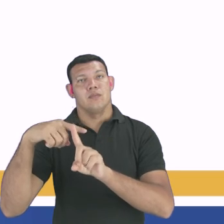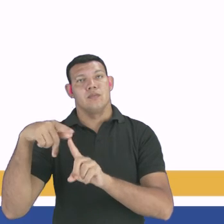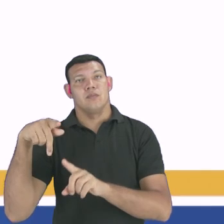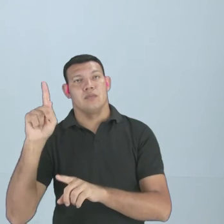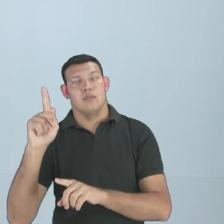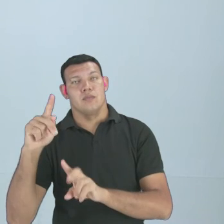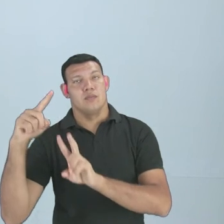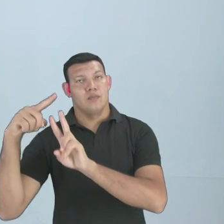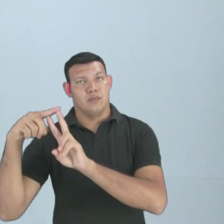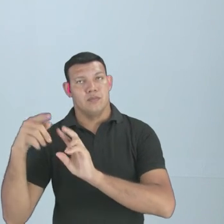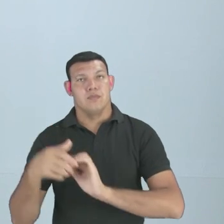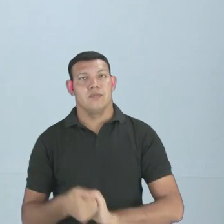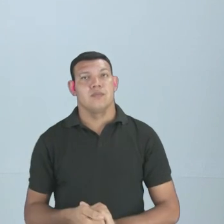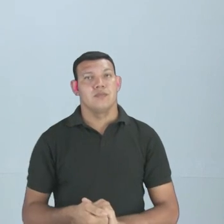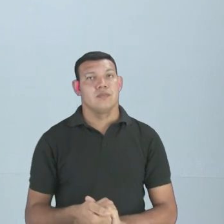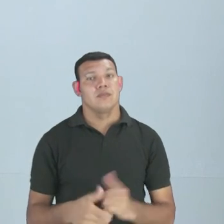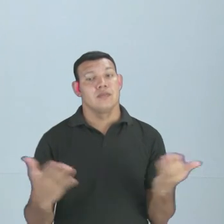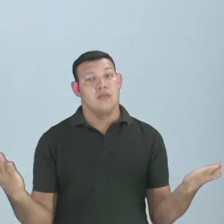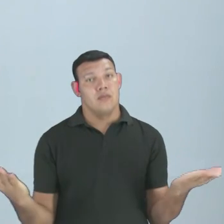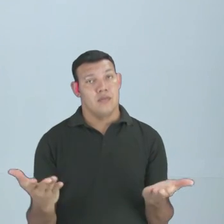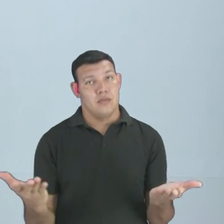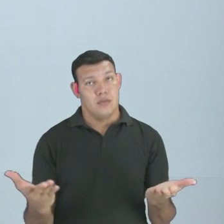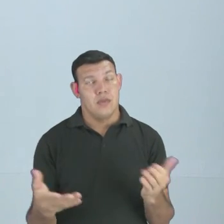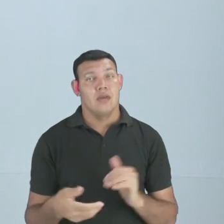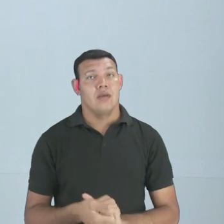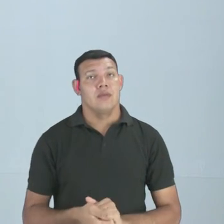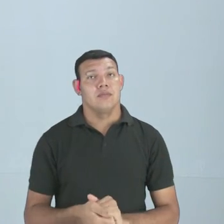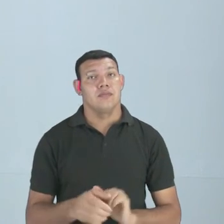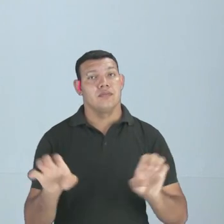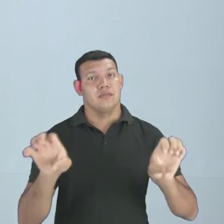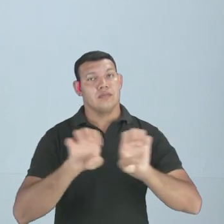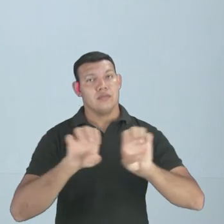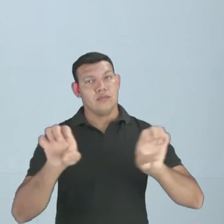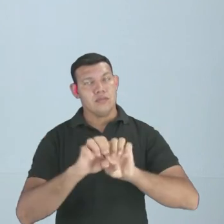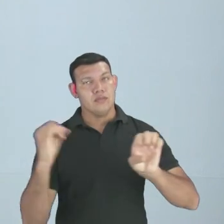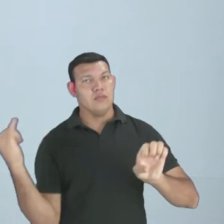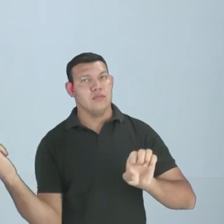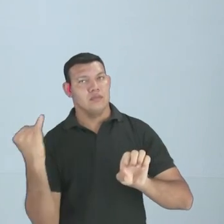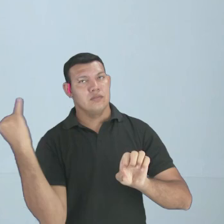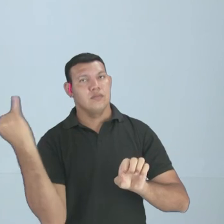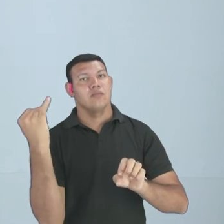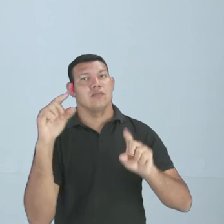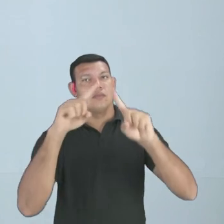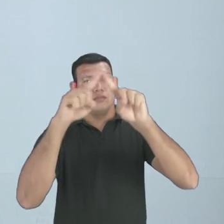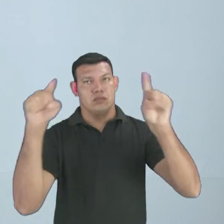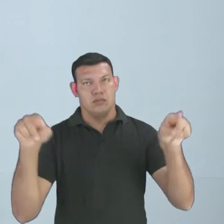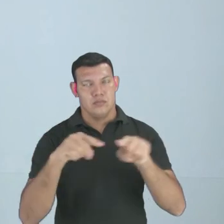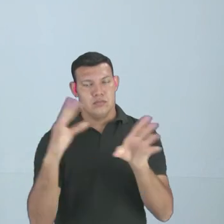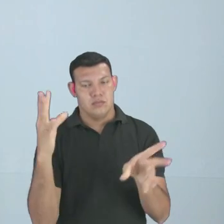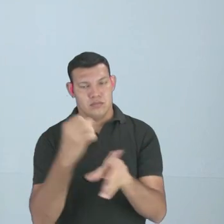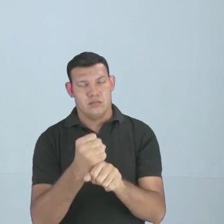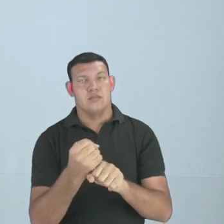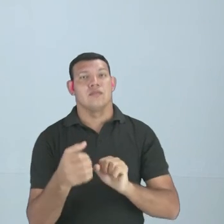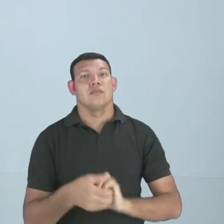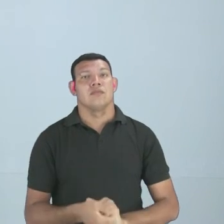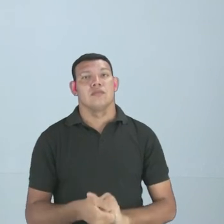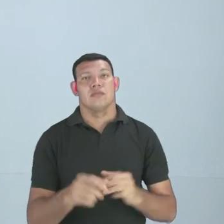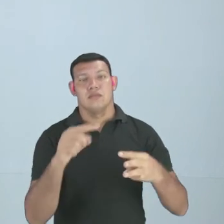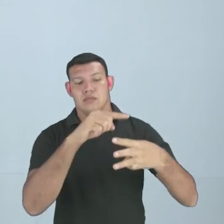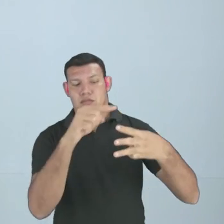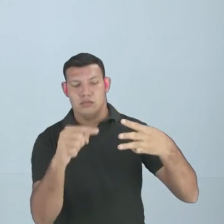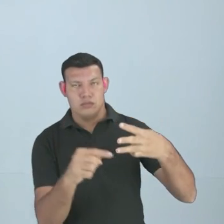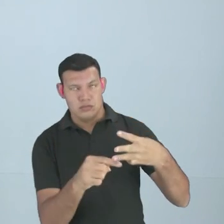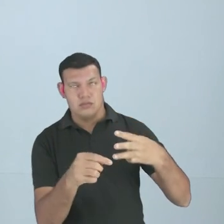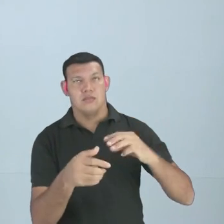que nós trabalhamos as equações fundamental da trigonometria essas